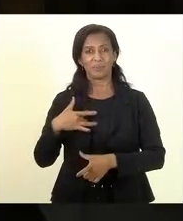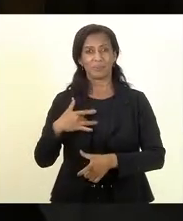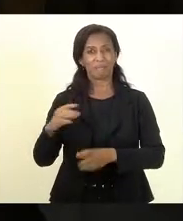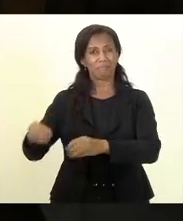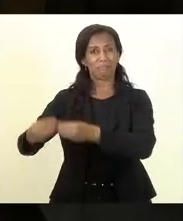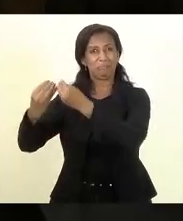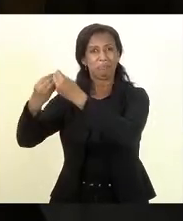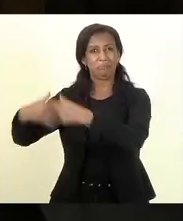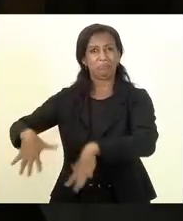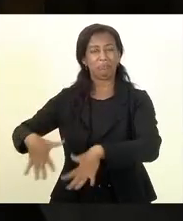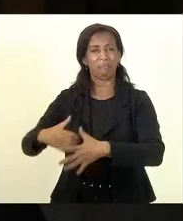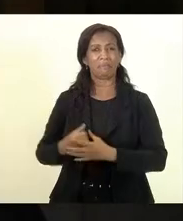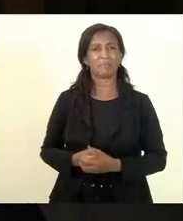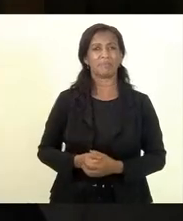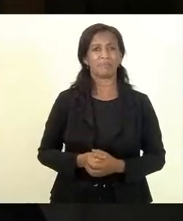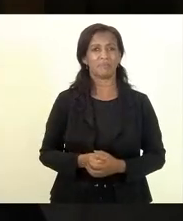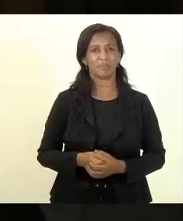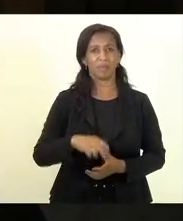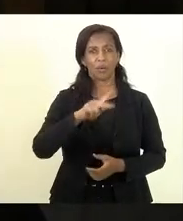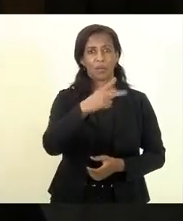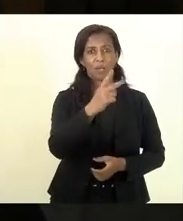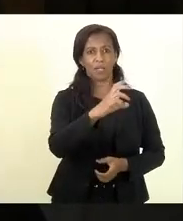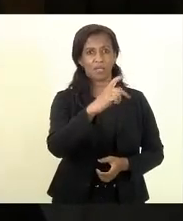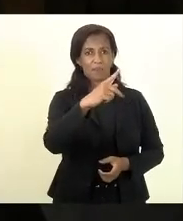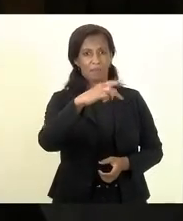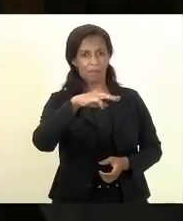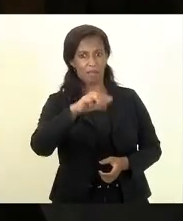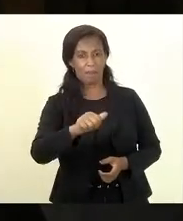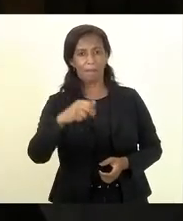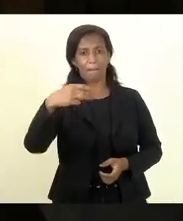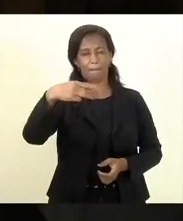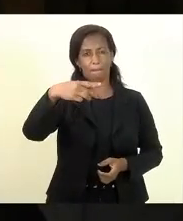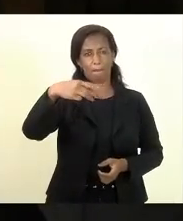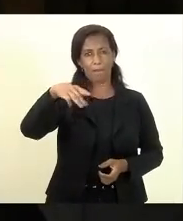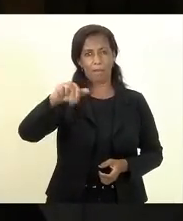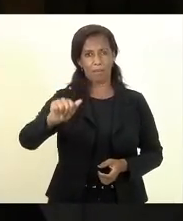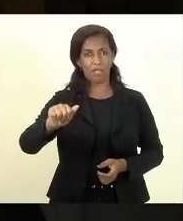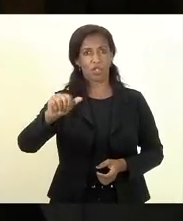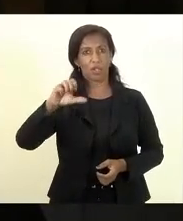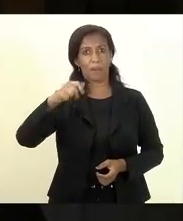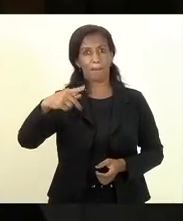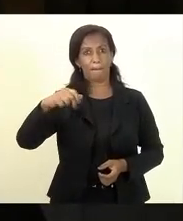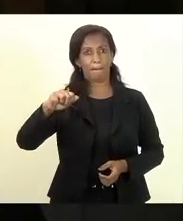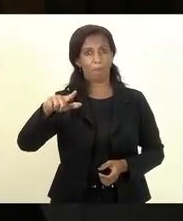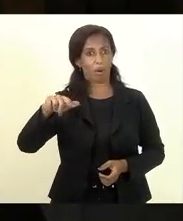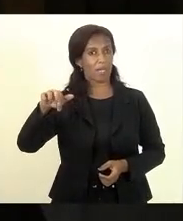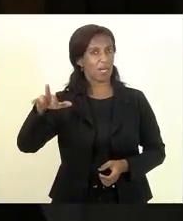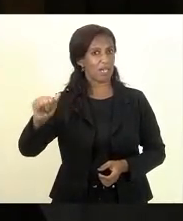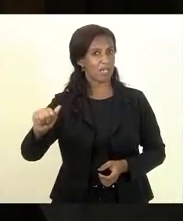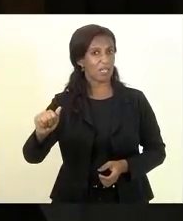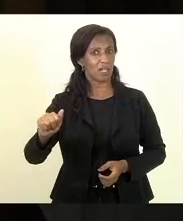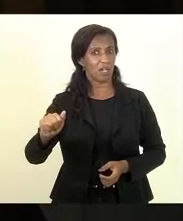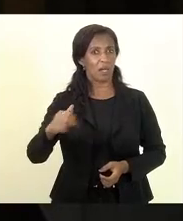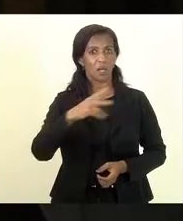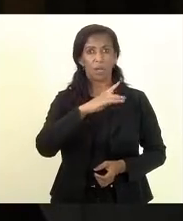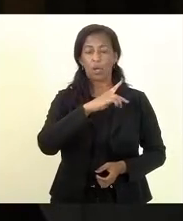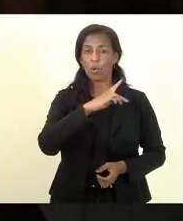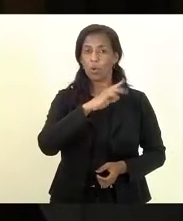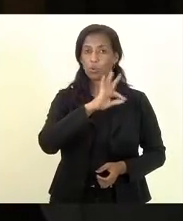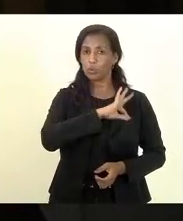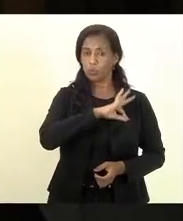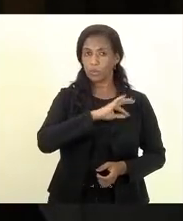sucateadas, O HCPM, o HPM NIT e a Policlínica de Campos. Os policiais clamam por